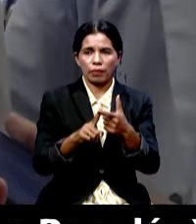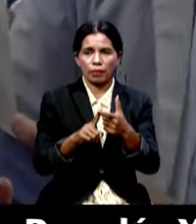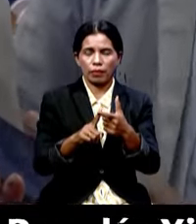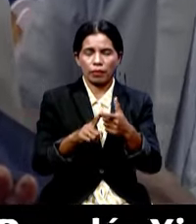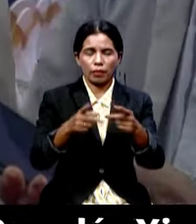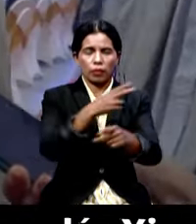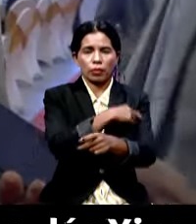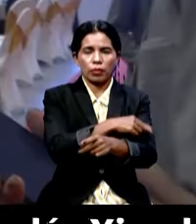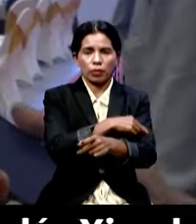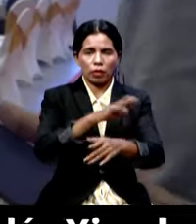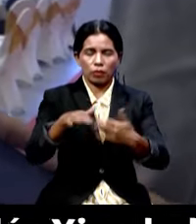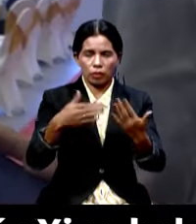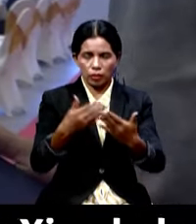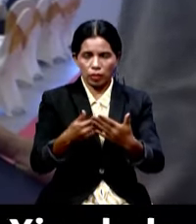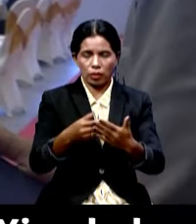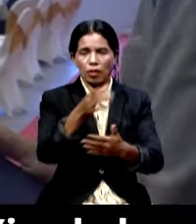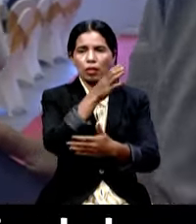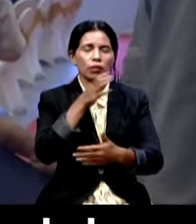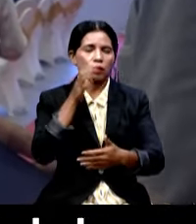Centro de Saúde Sira, Agricultura,